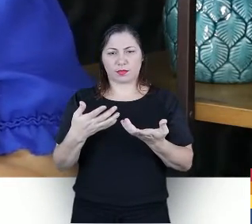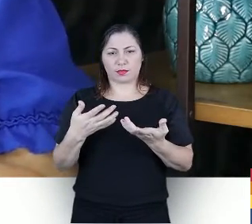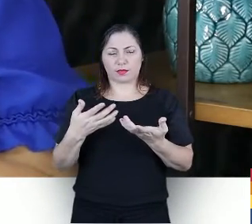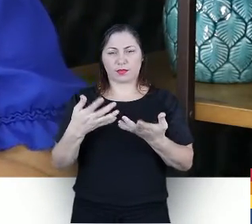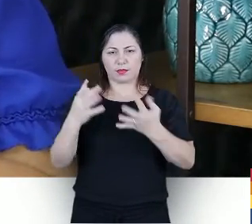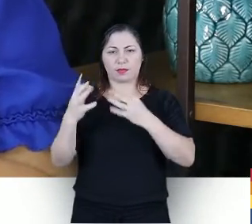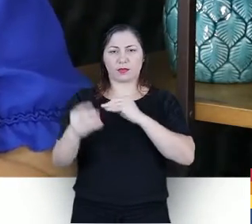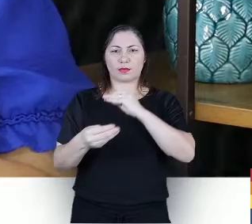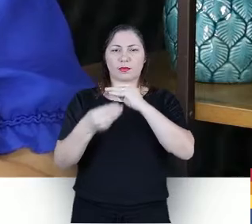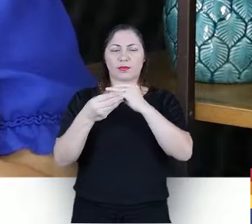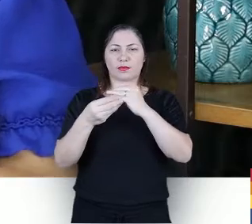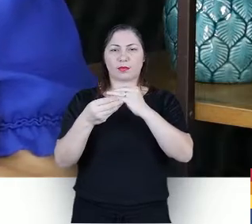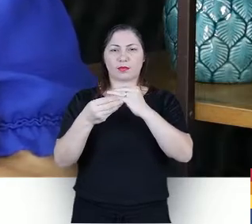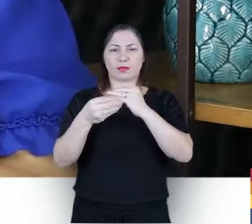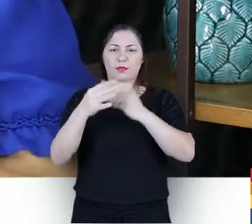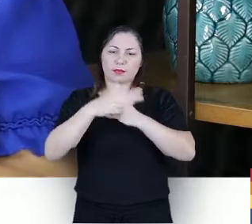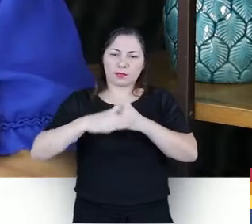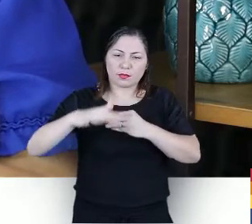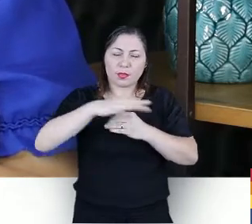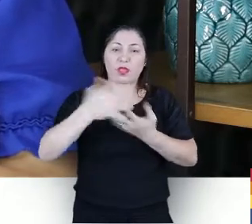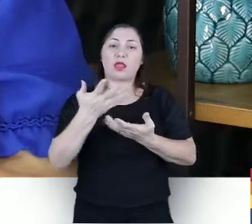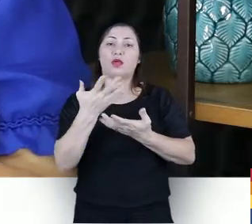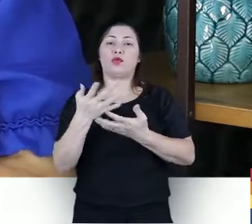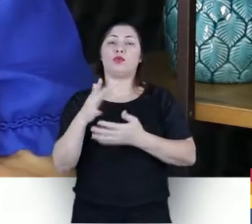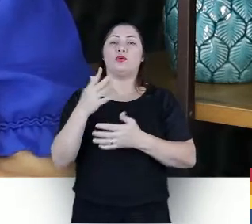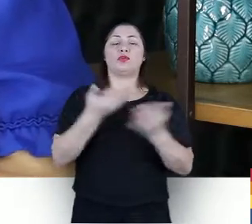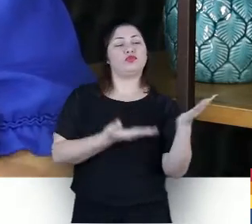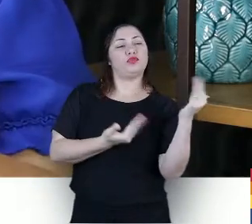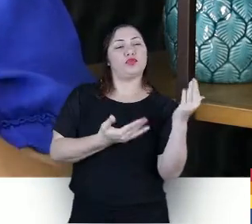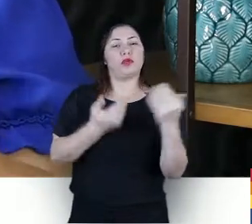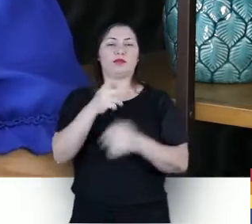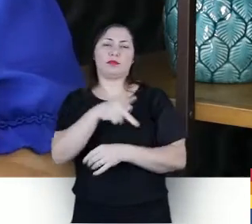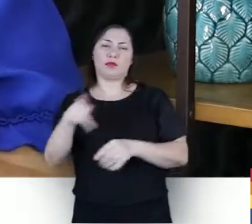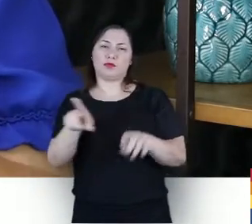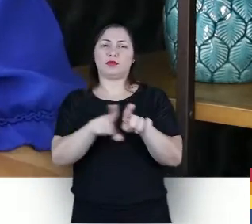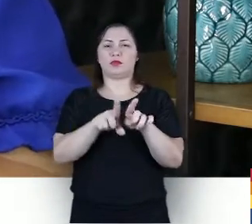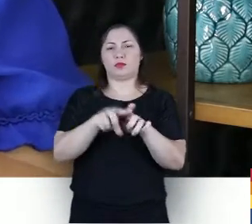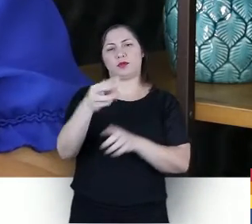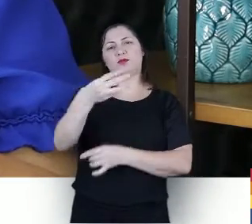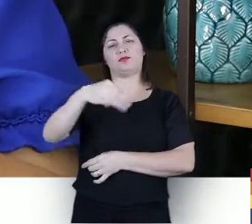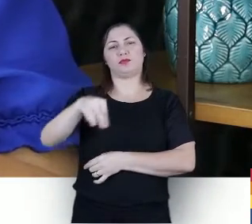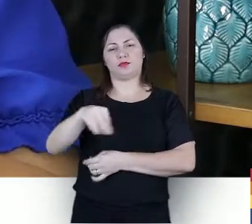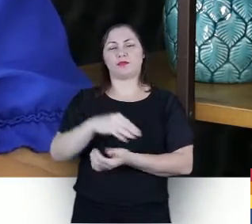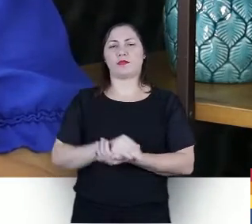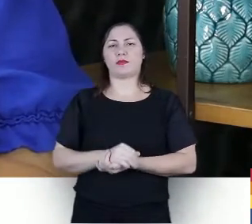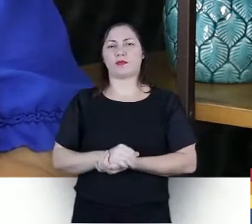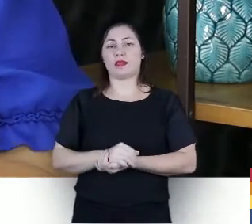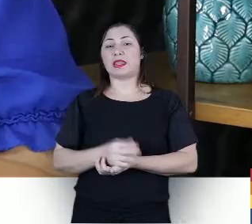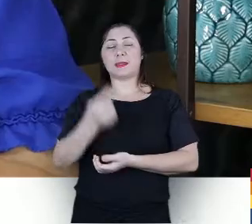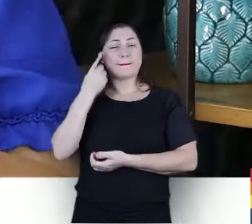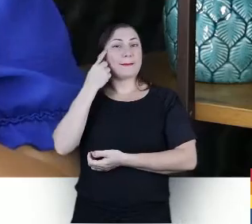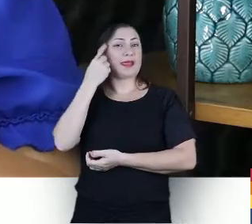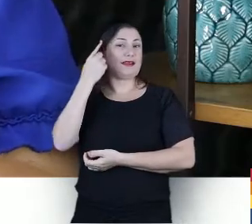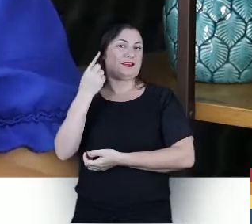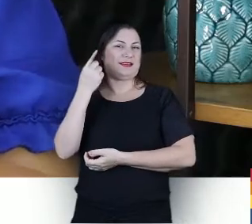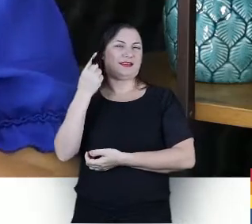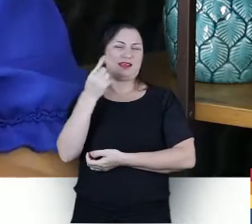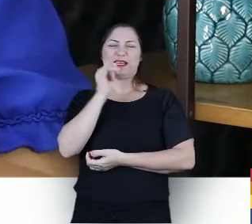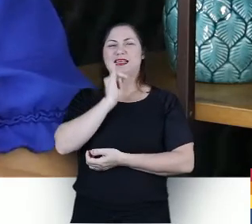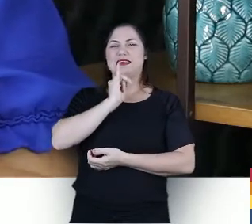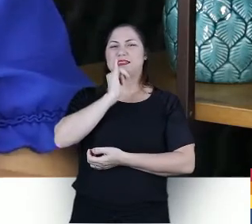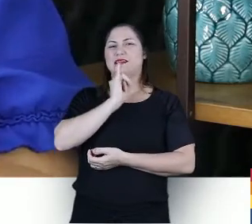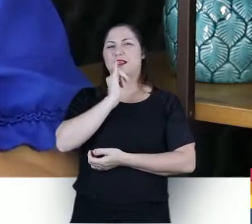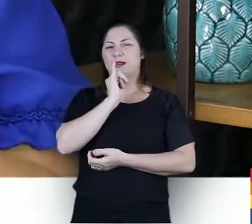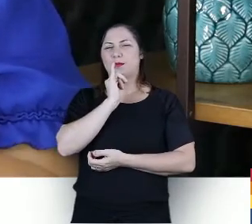exemplo, em uma palestra que nós assistimos recentemente sobre as potencialidades do nosso estado. Então, nós temos um estado